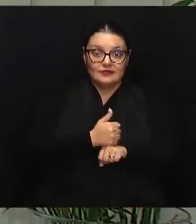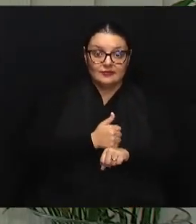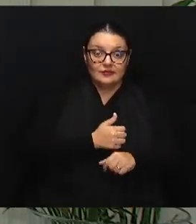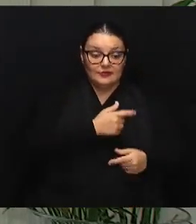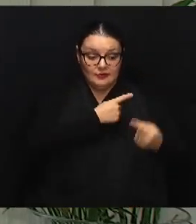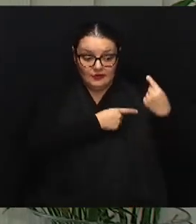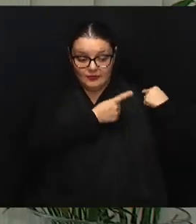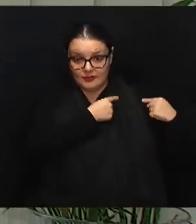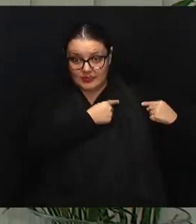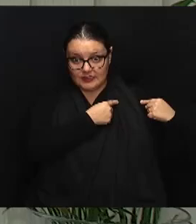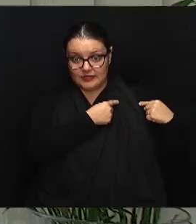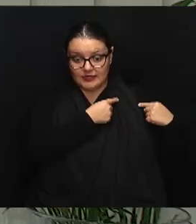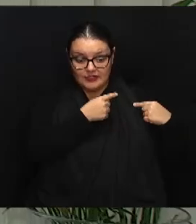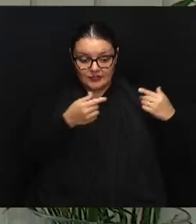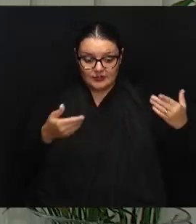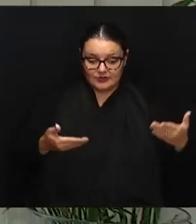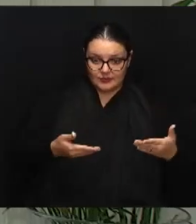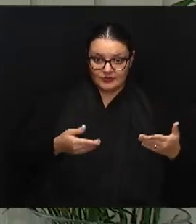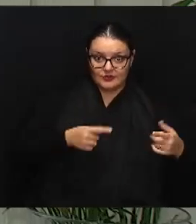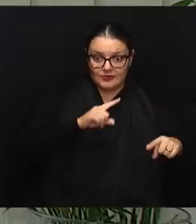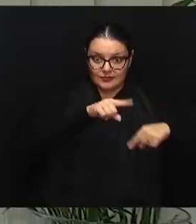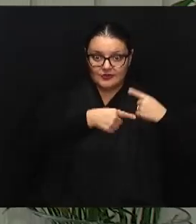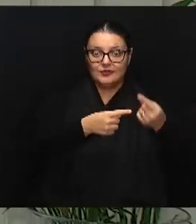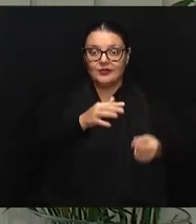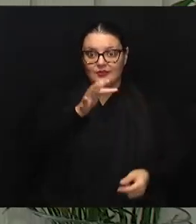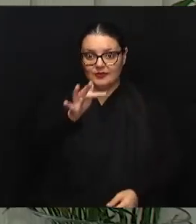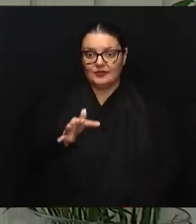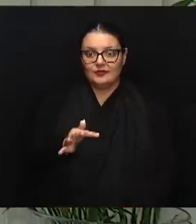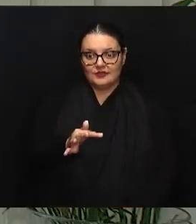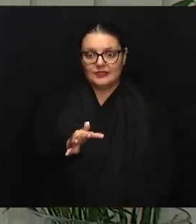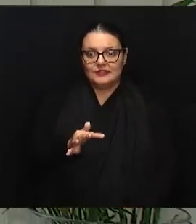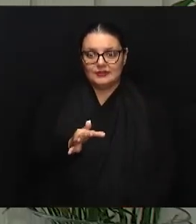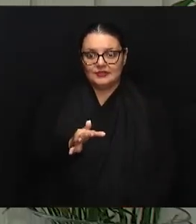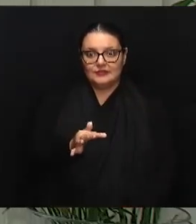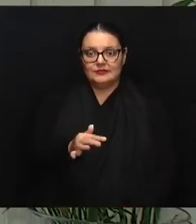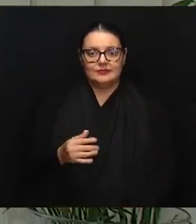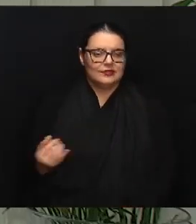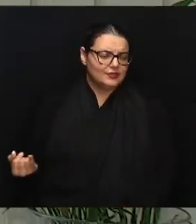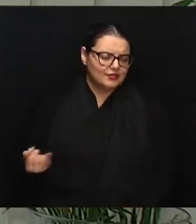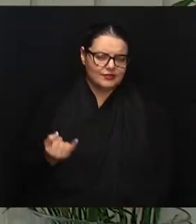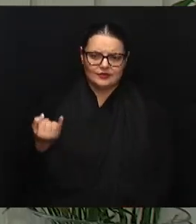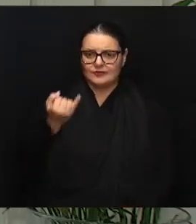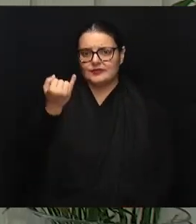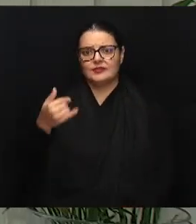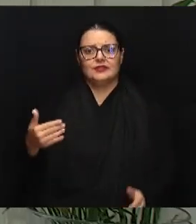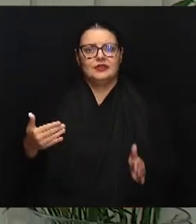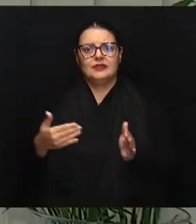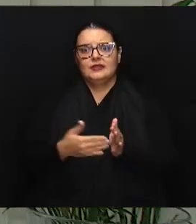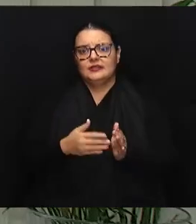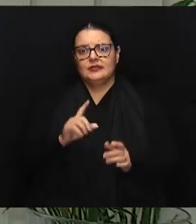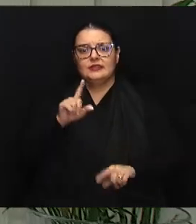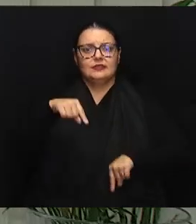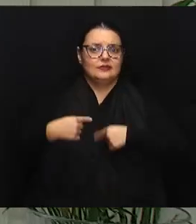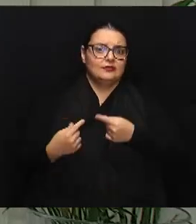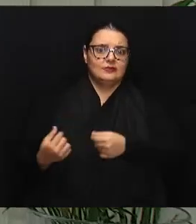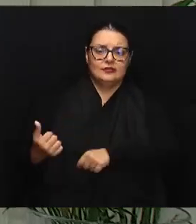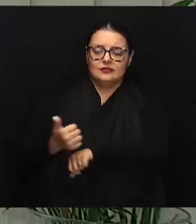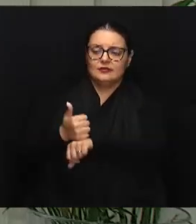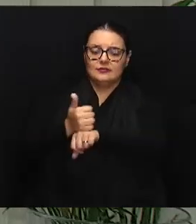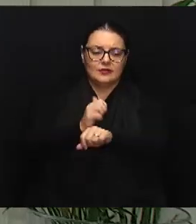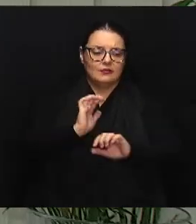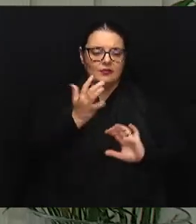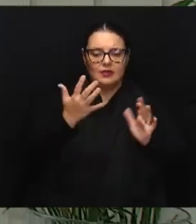passado, do presente e do futuro. Extremamente necessária. Mesmo que surjam outras profissões,